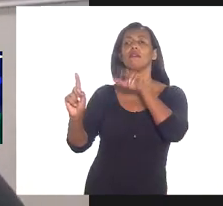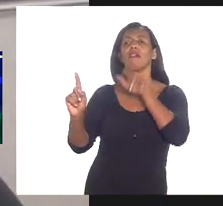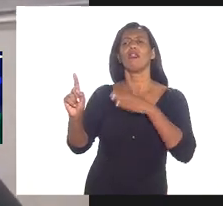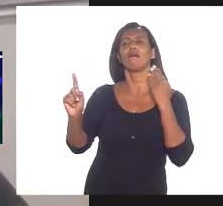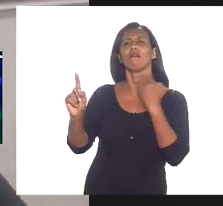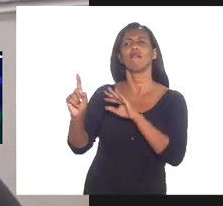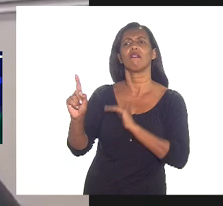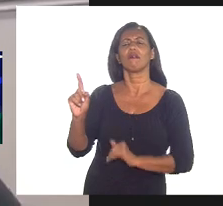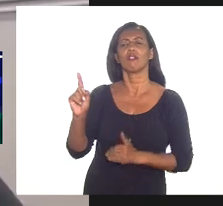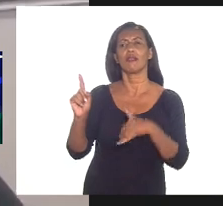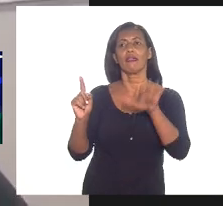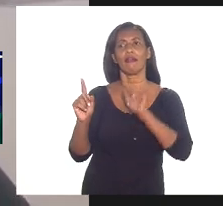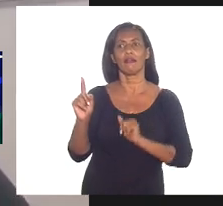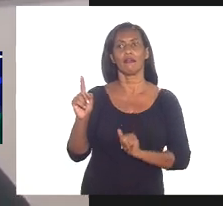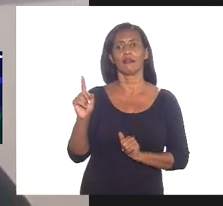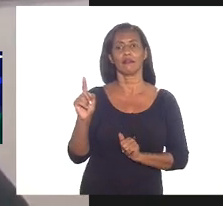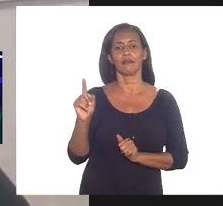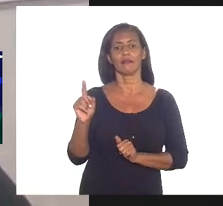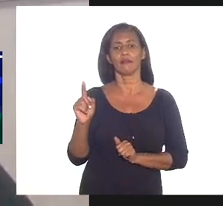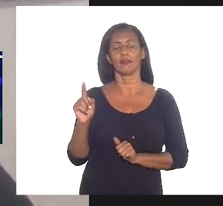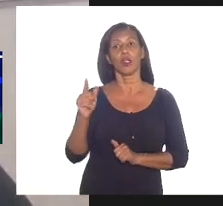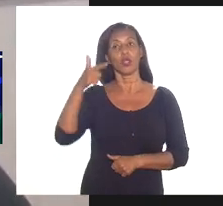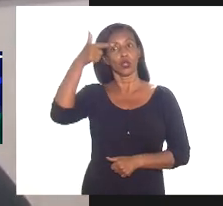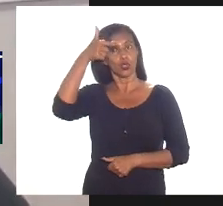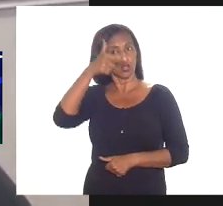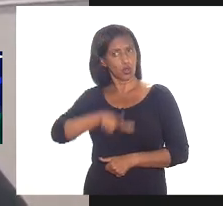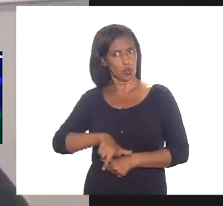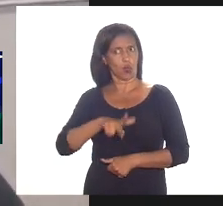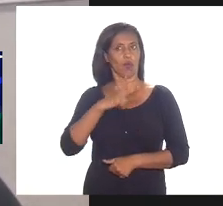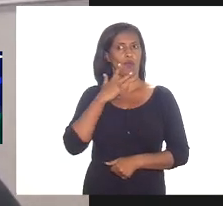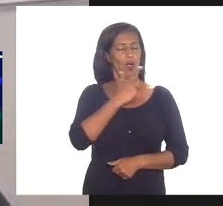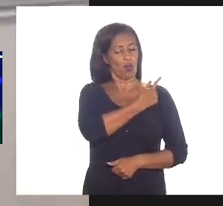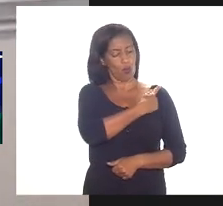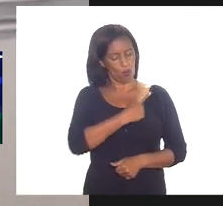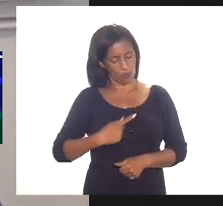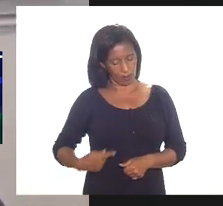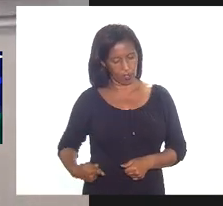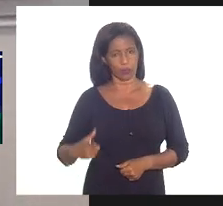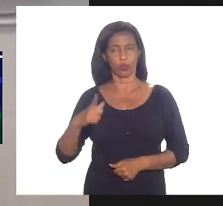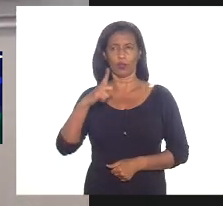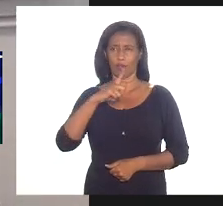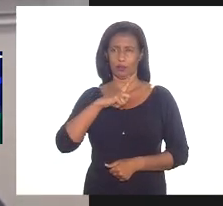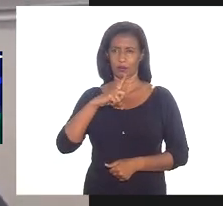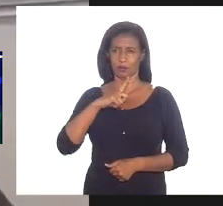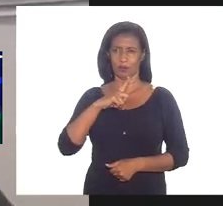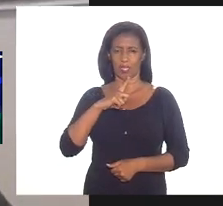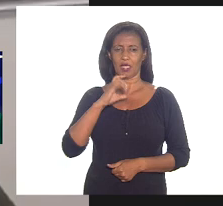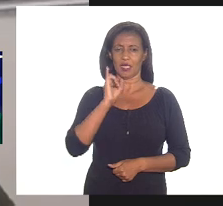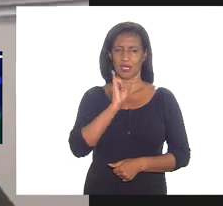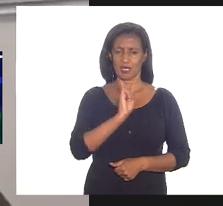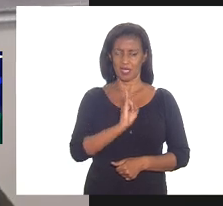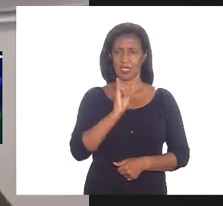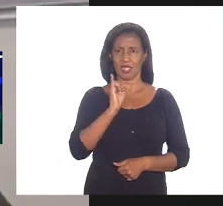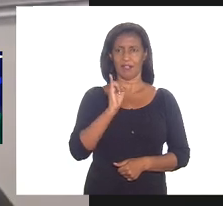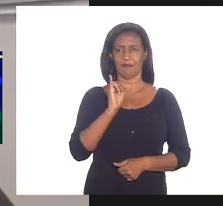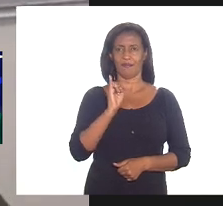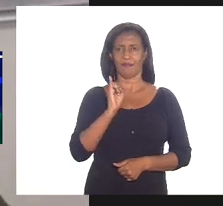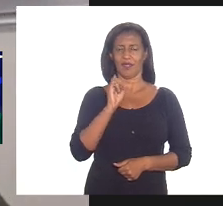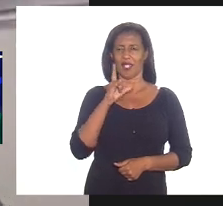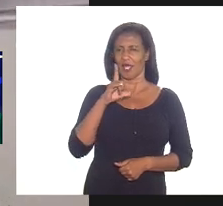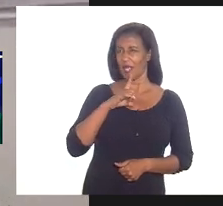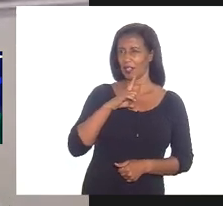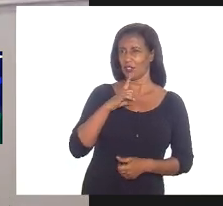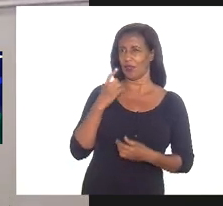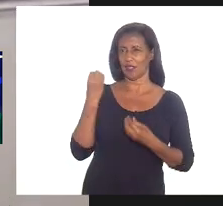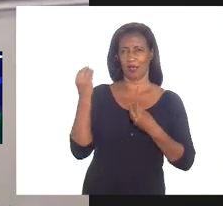mais uma vez do governador pode o caixinha todos o embutidos ele usasse desses dessas